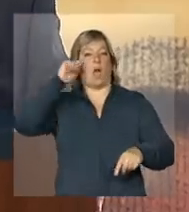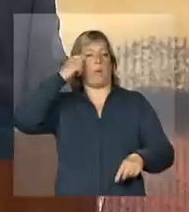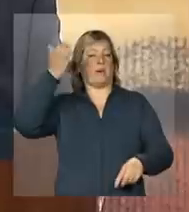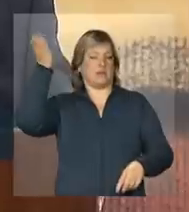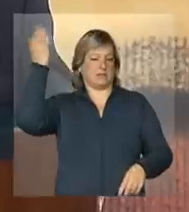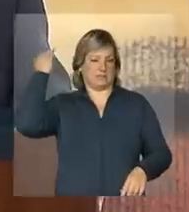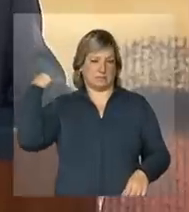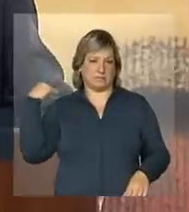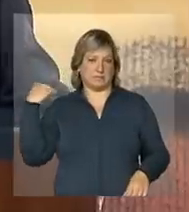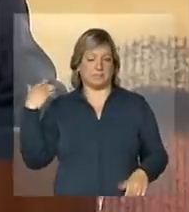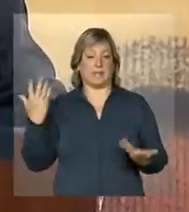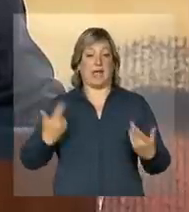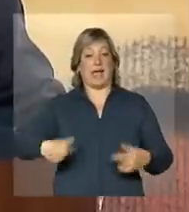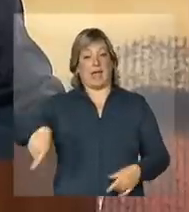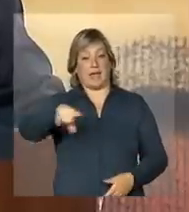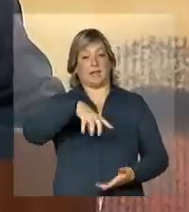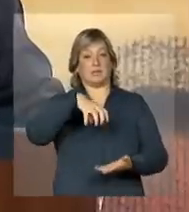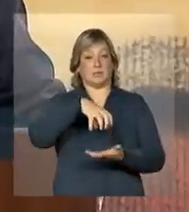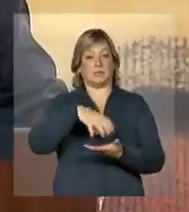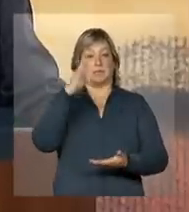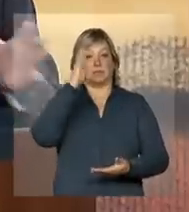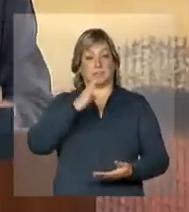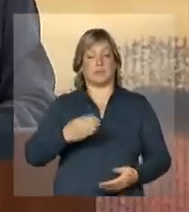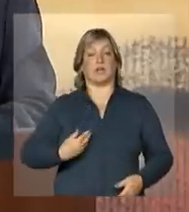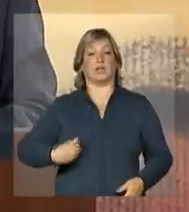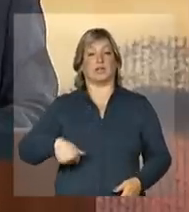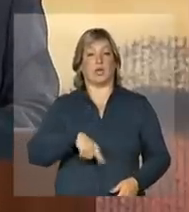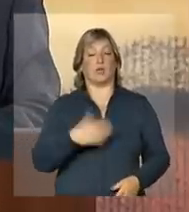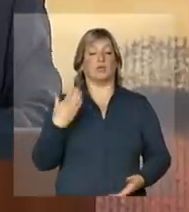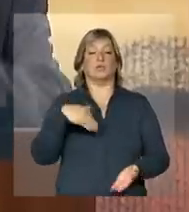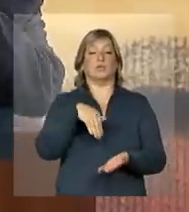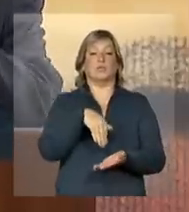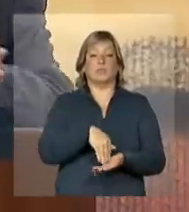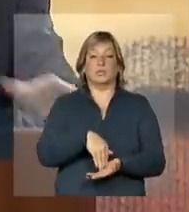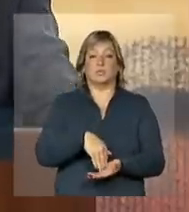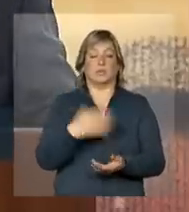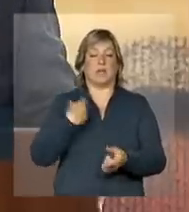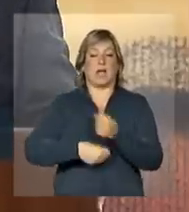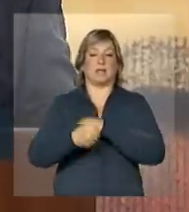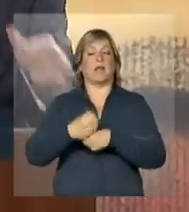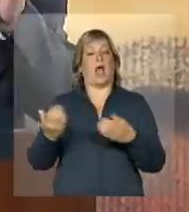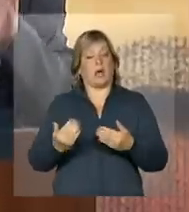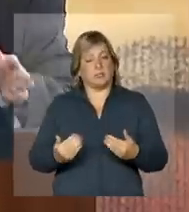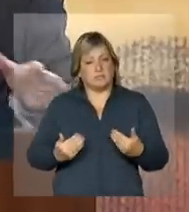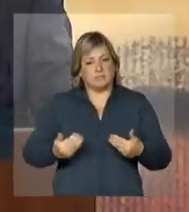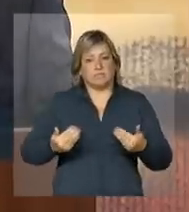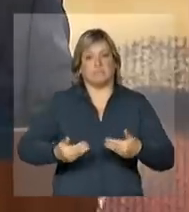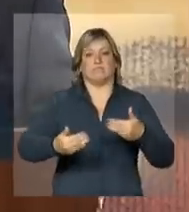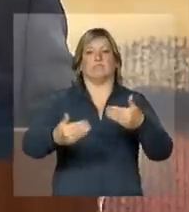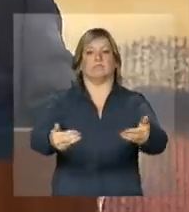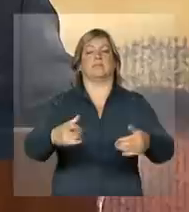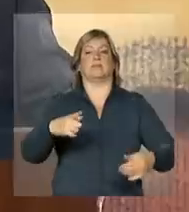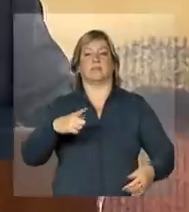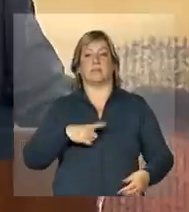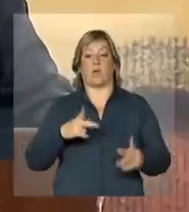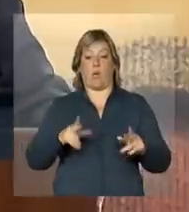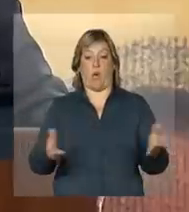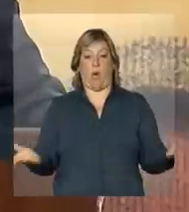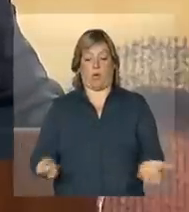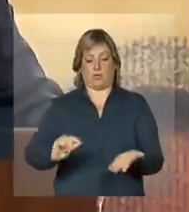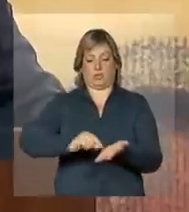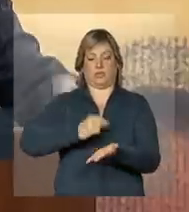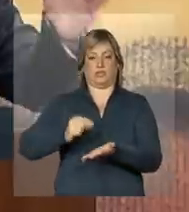a esta população brasileira né Nós nos últimos anos estamos avançando e com os atos de hoje queremos sinalizar